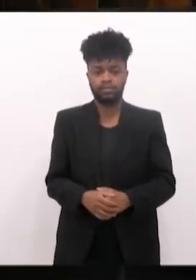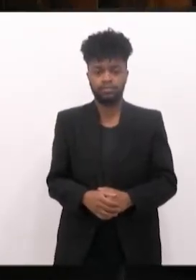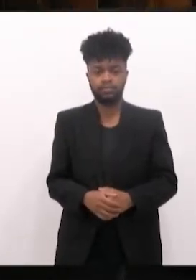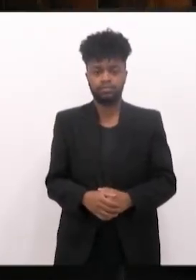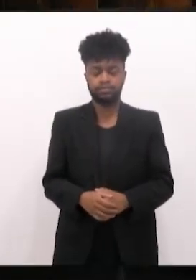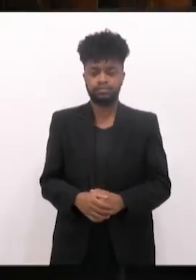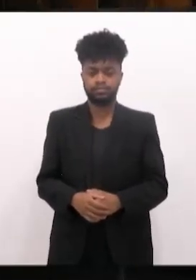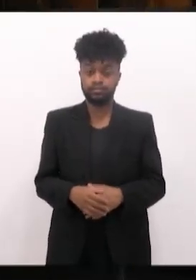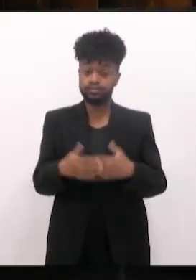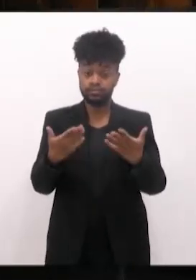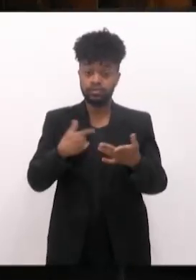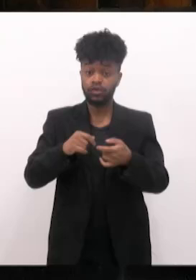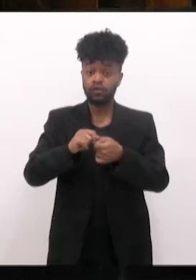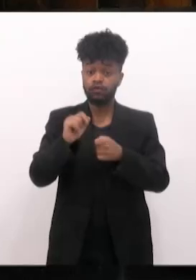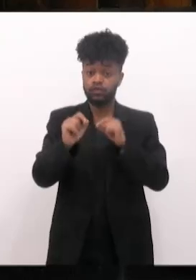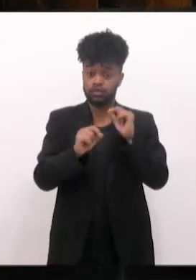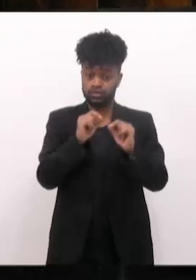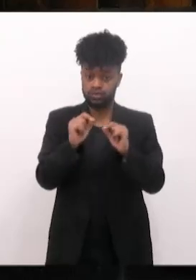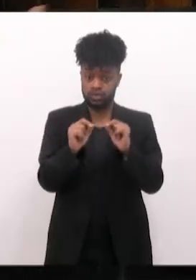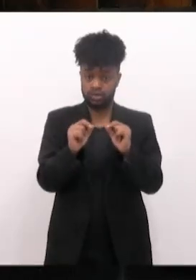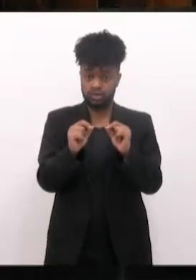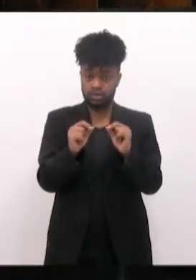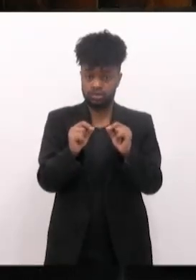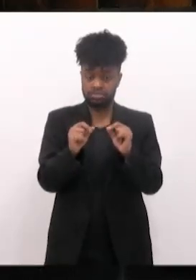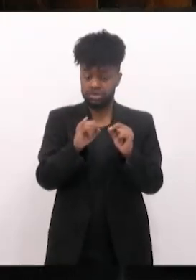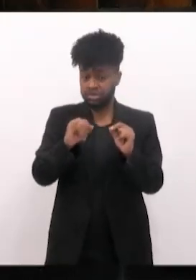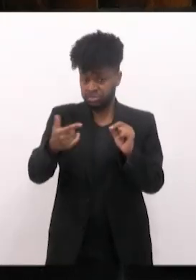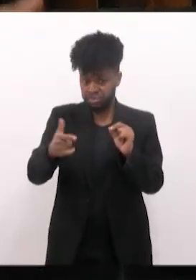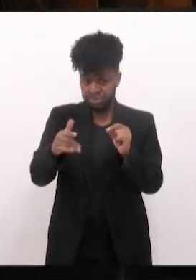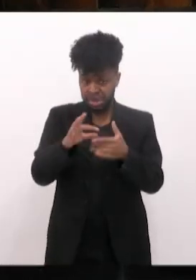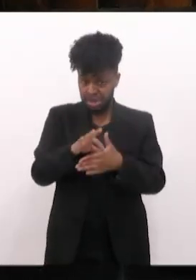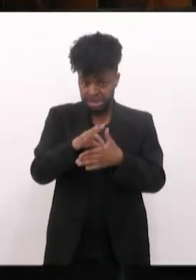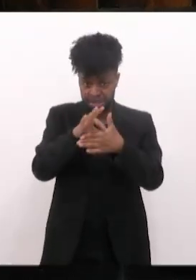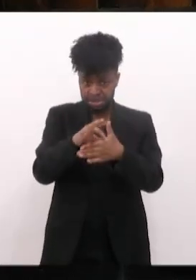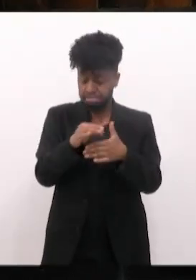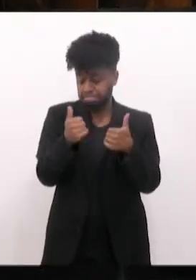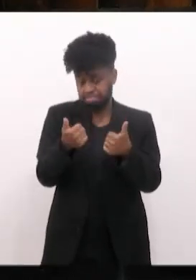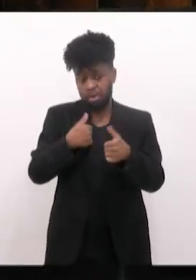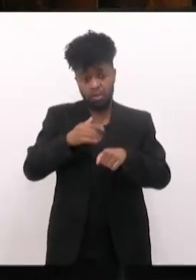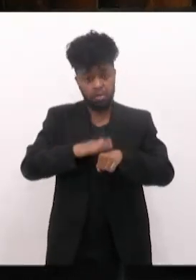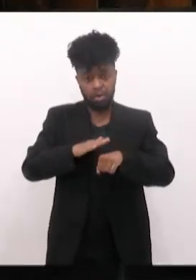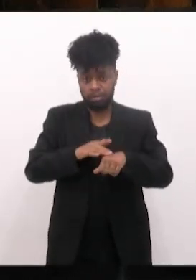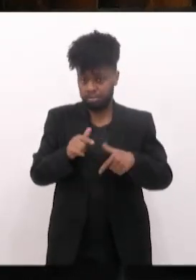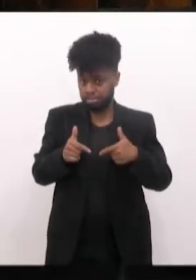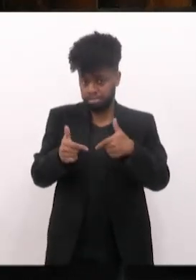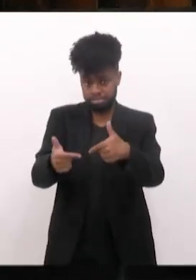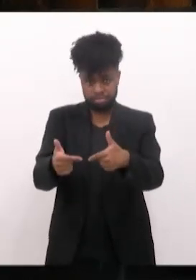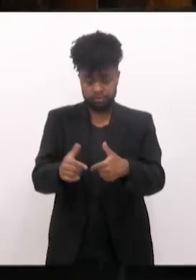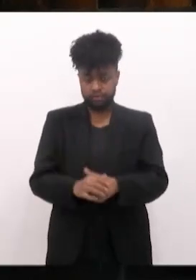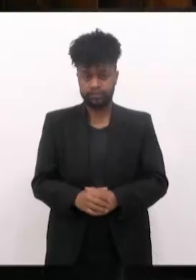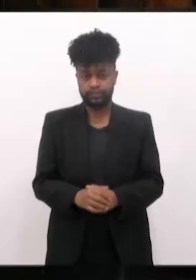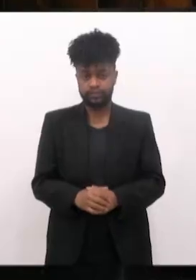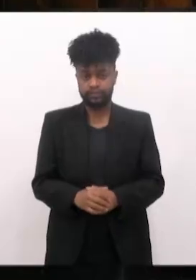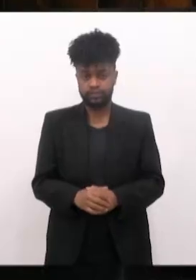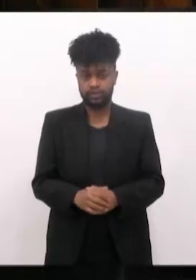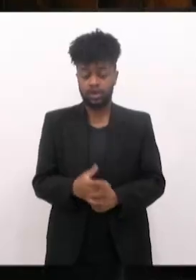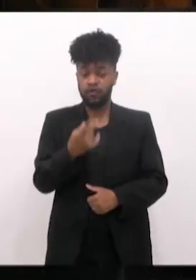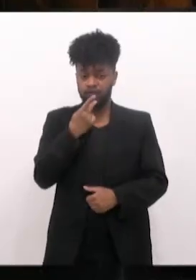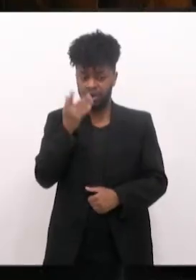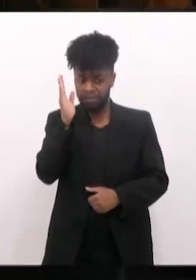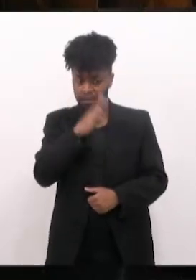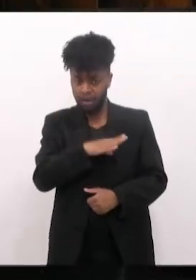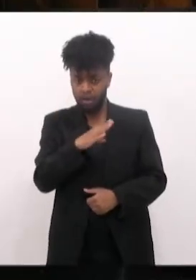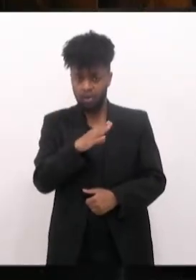E aí o que eu fiz? Já que não tem comando, eu fui para a guerra. Quero dizer aqui que eu não estou falando mal do